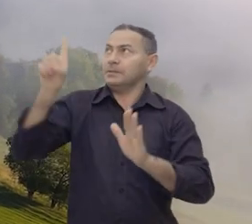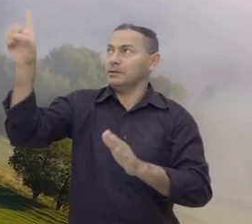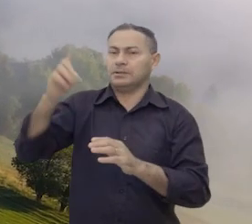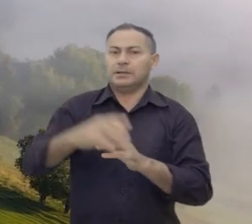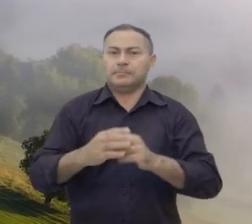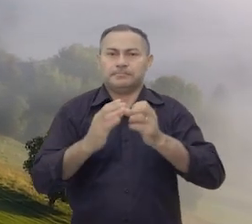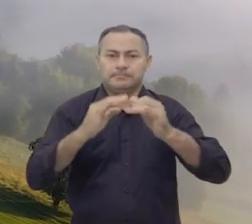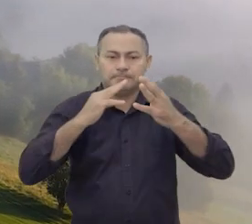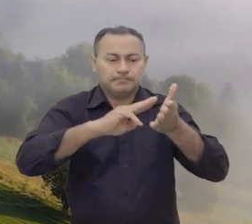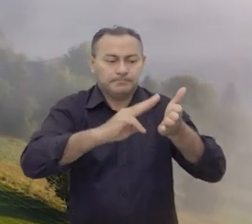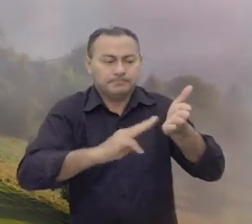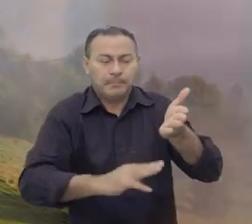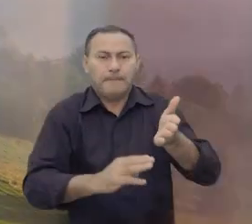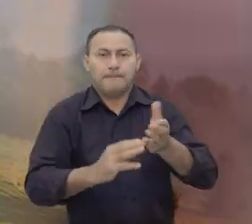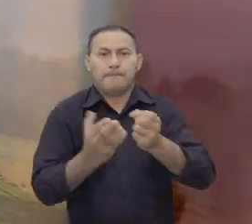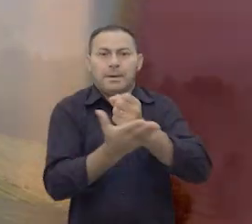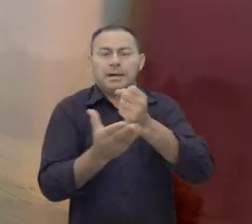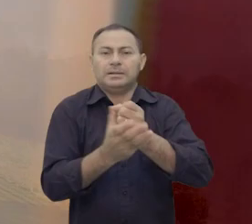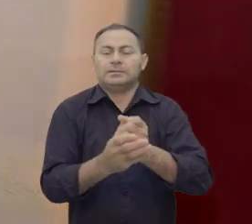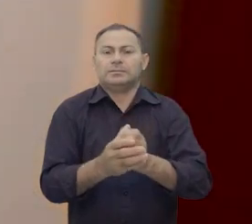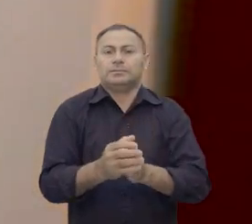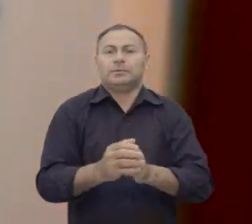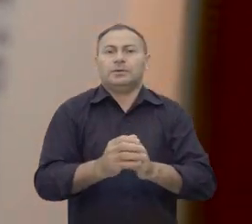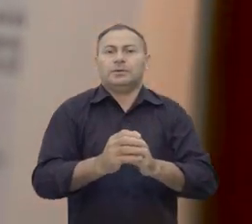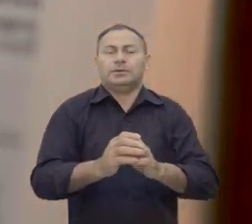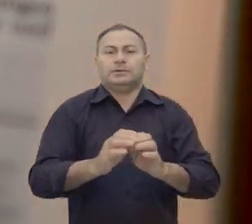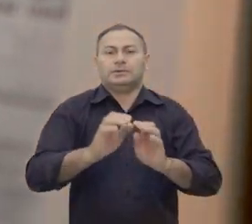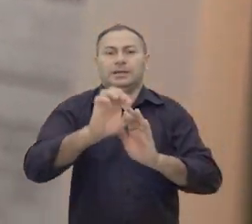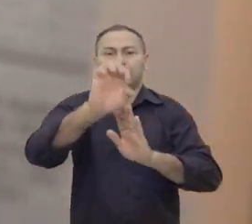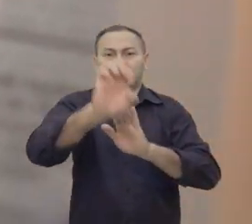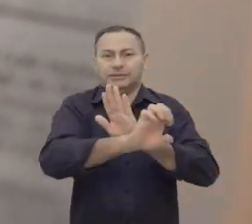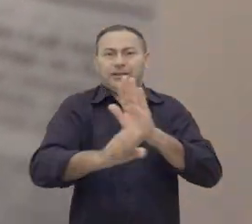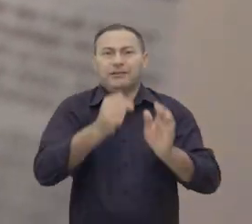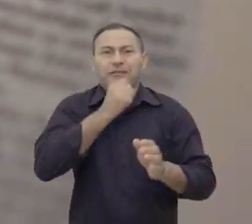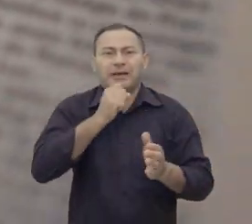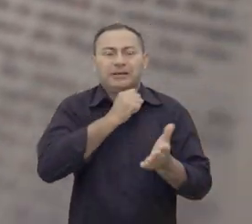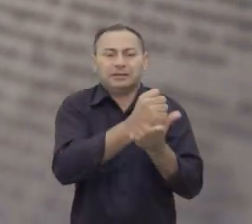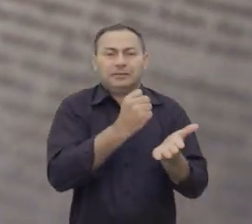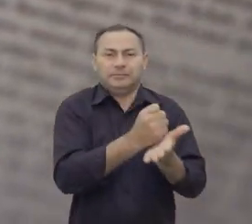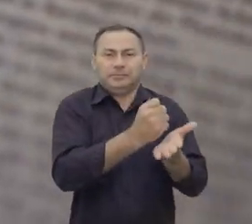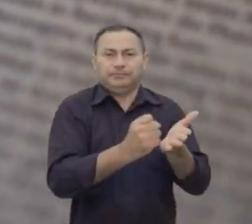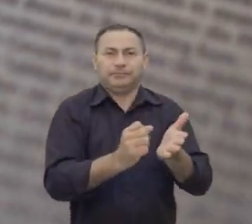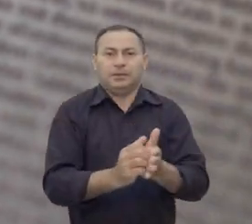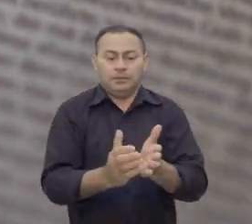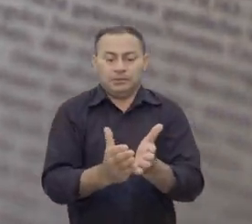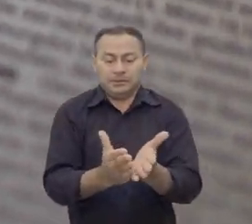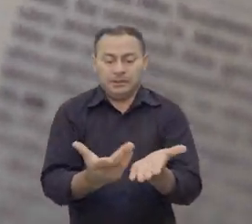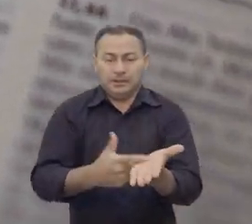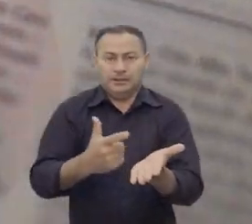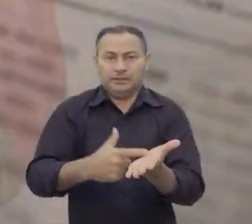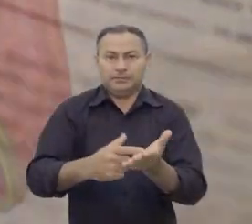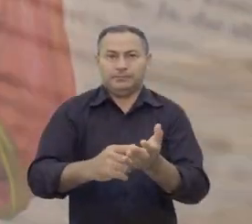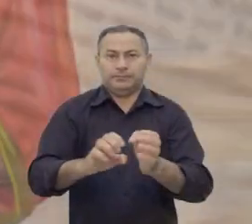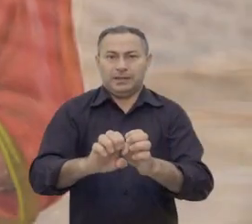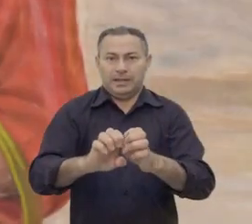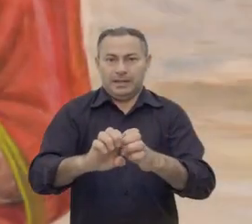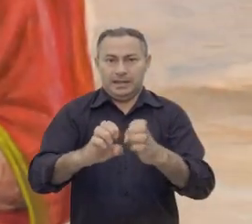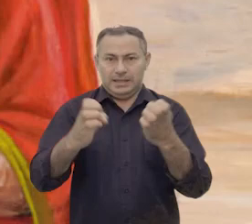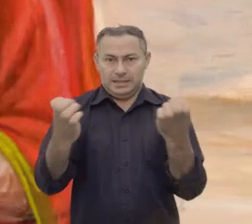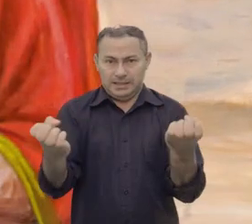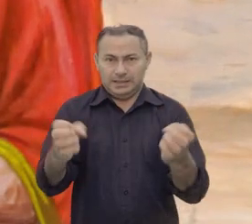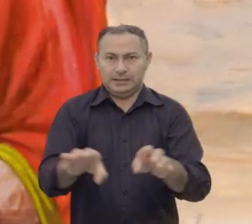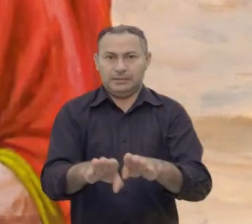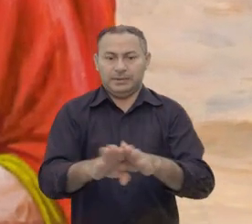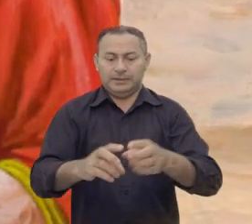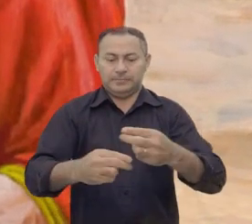Essa é a mensagem básica da sinopse dos evangelhos do Velho Testamento, os livros de Esdras e Neemias.